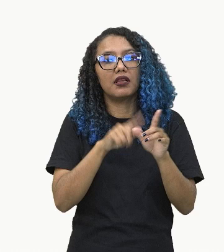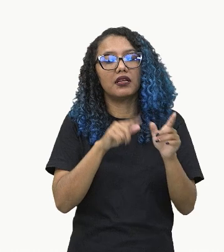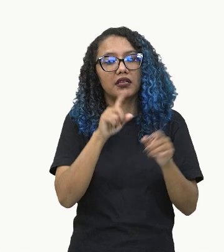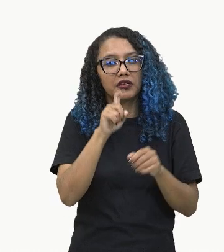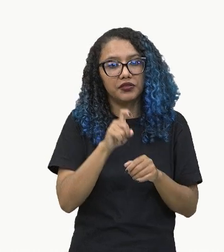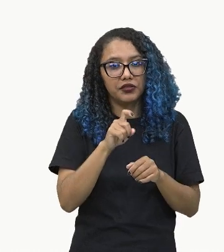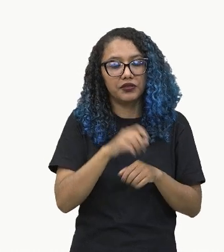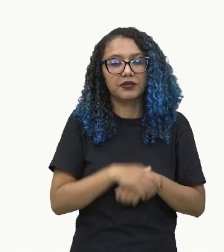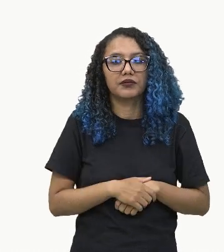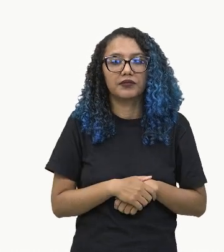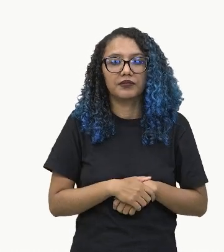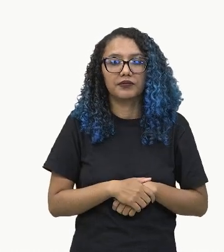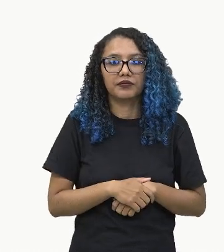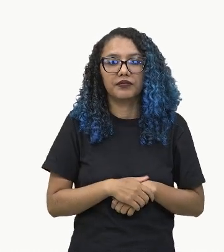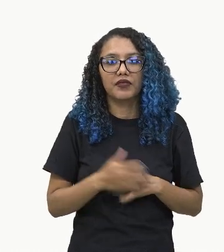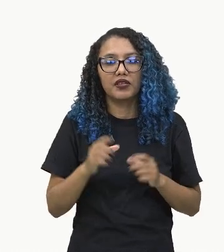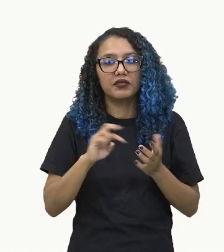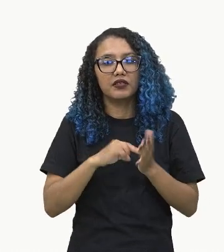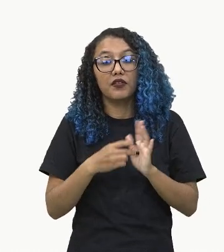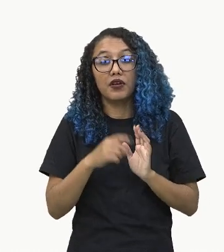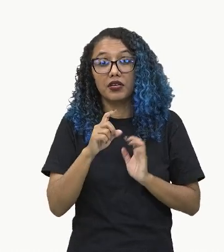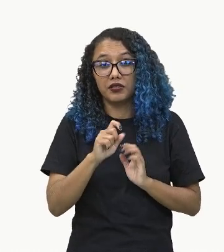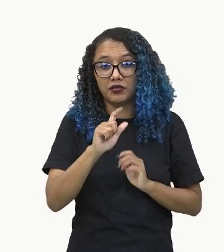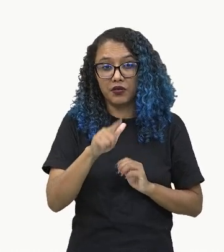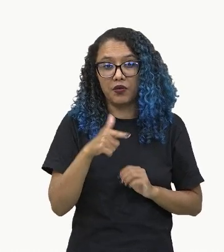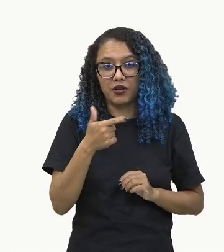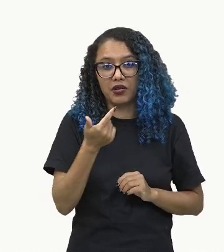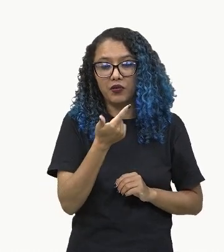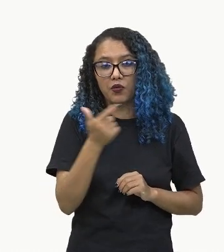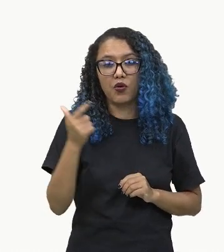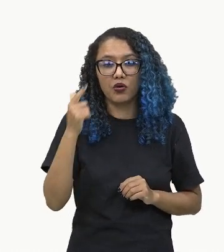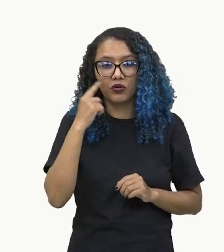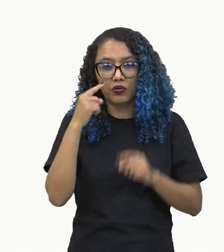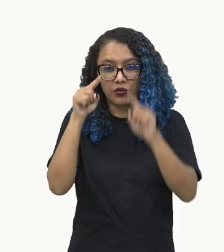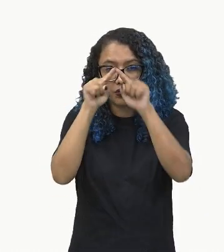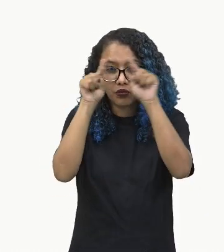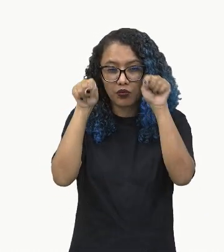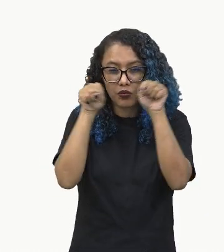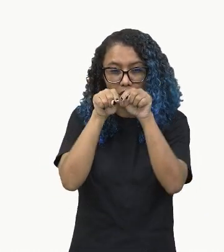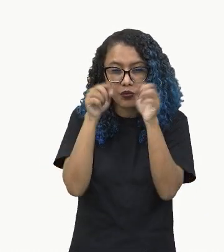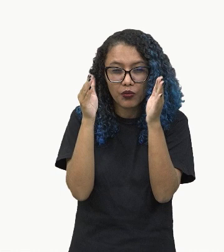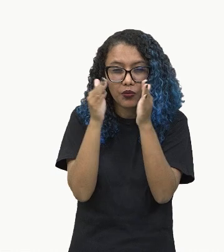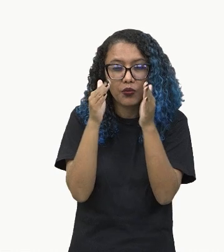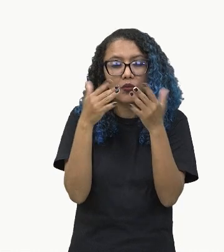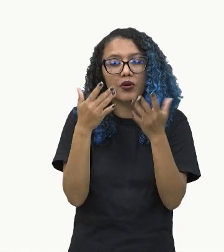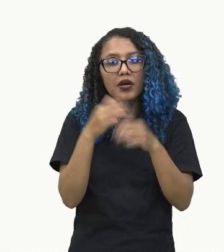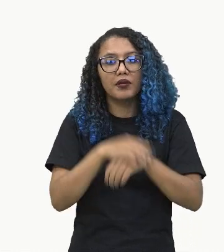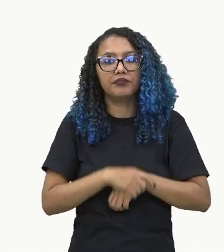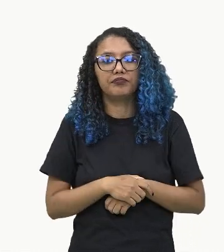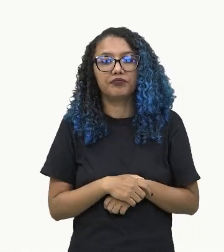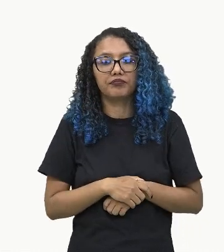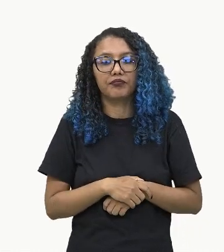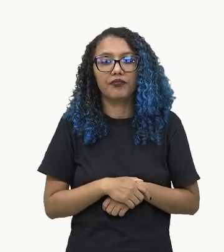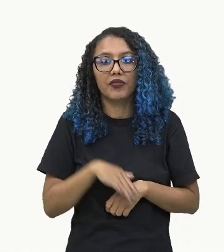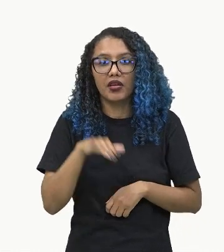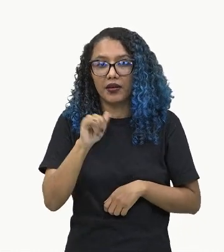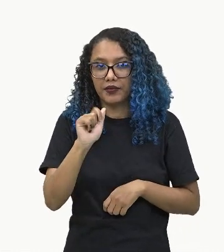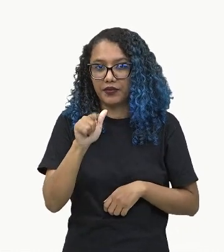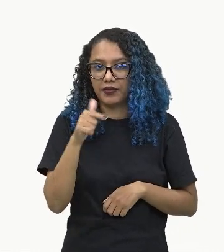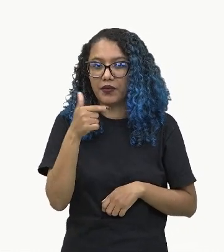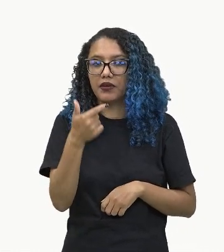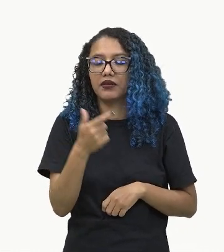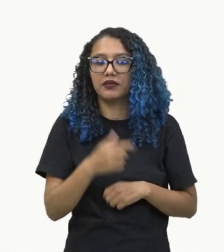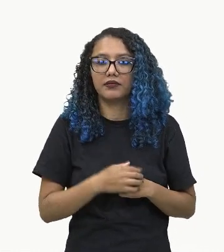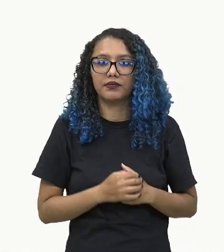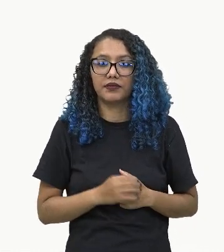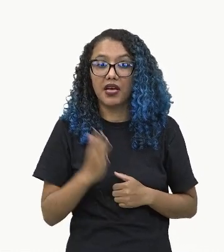quadrado. Esse quadrado menor aqui possui y de lado. A área dele, y ao